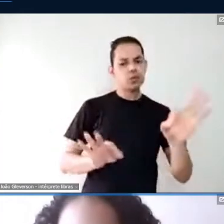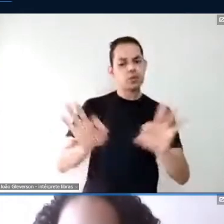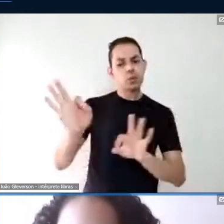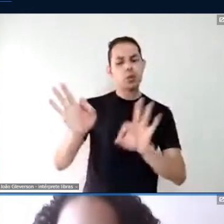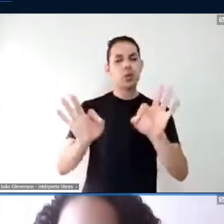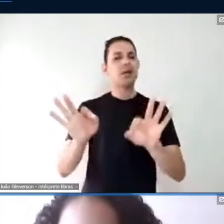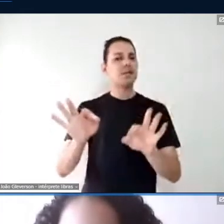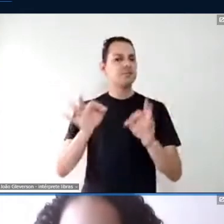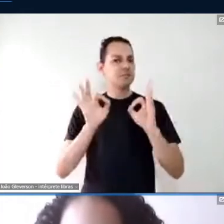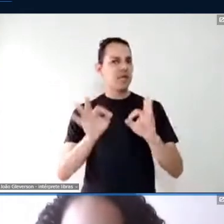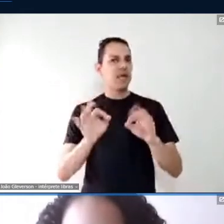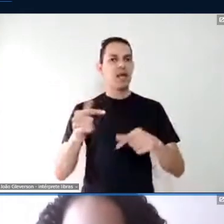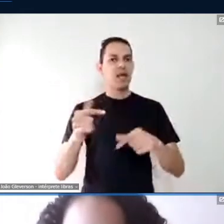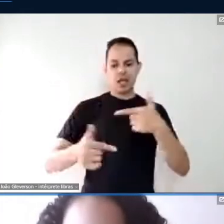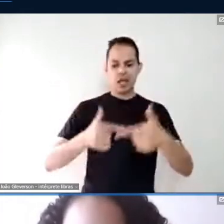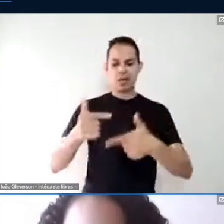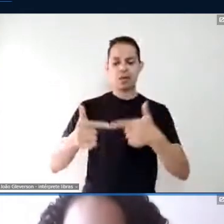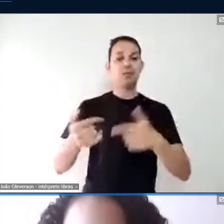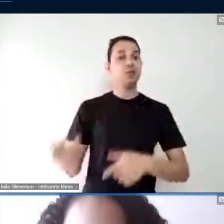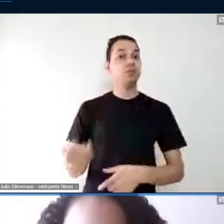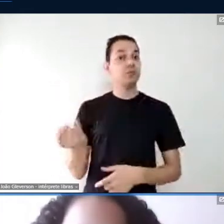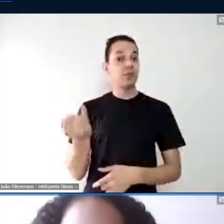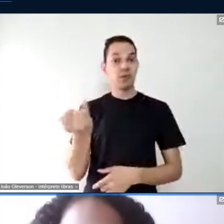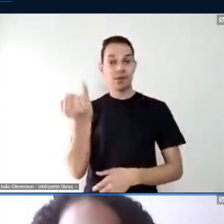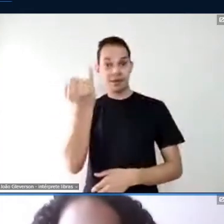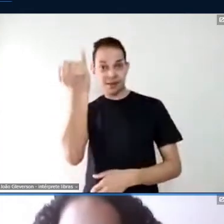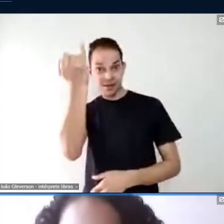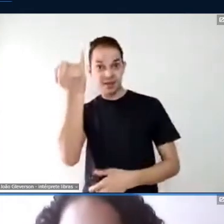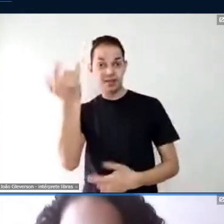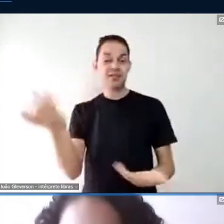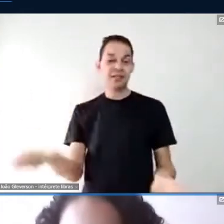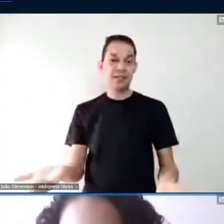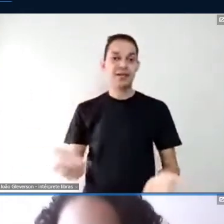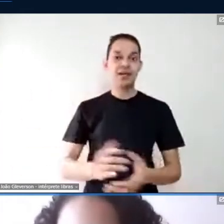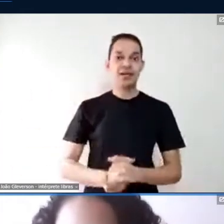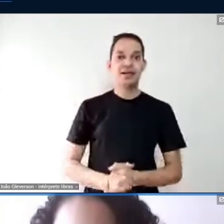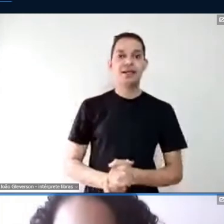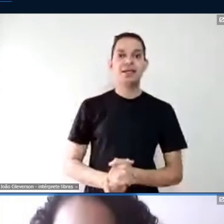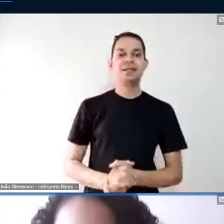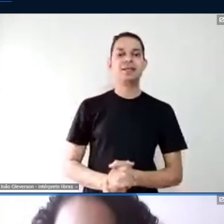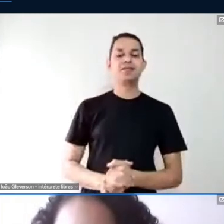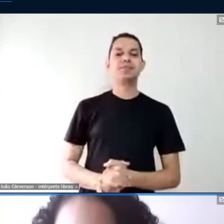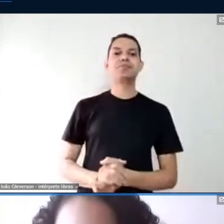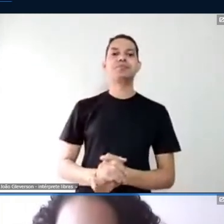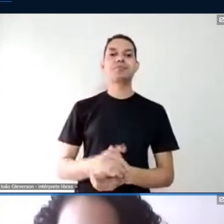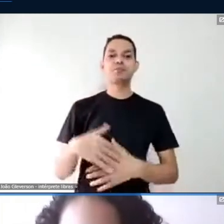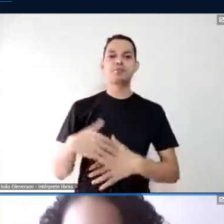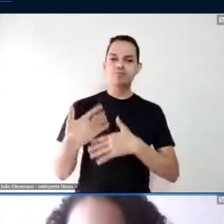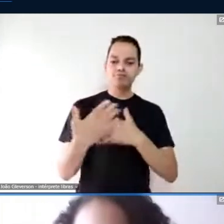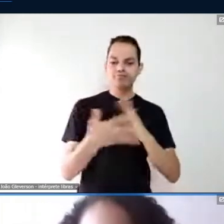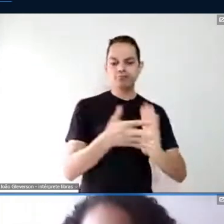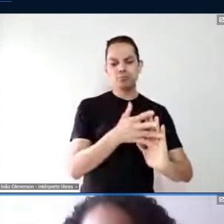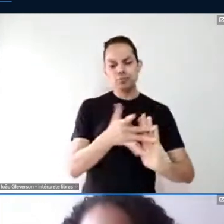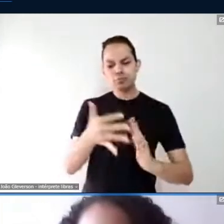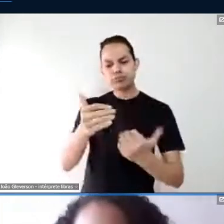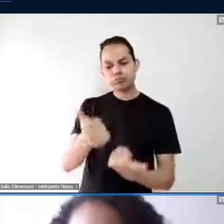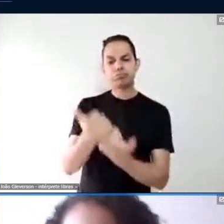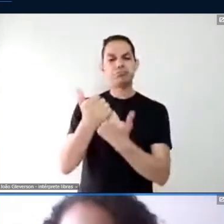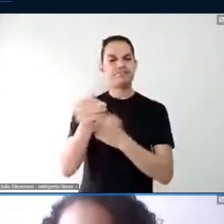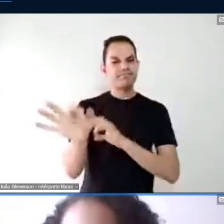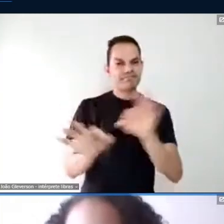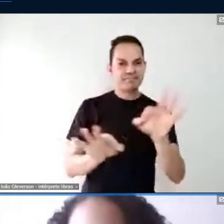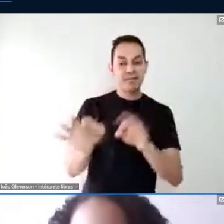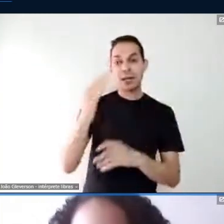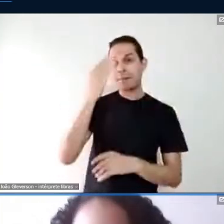importante, muito mais dizer do que não tem é auxiliar nesse processo de construção. Obrigada,